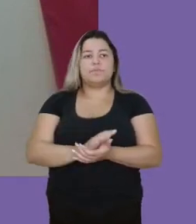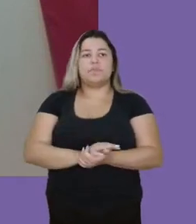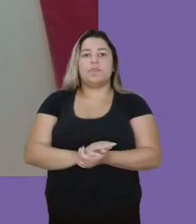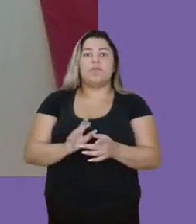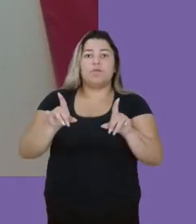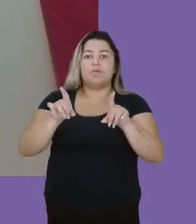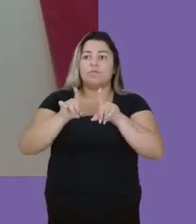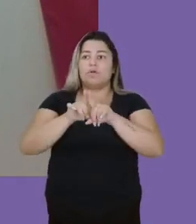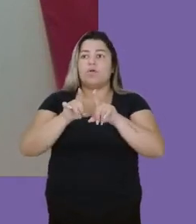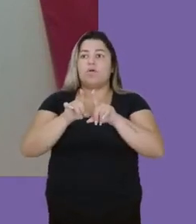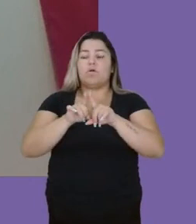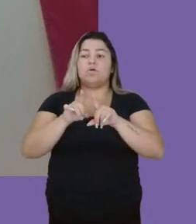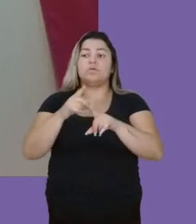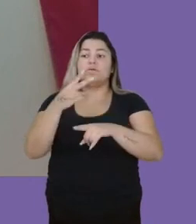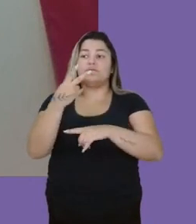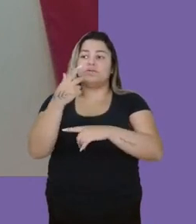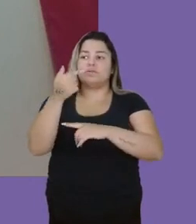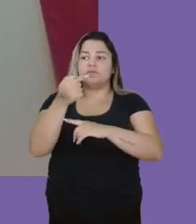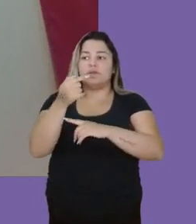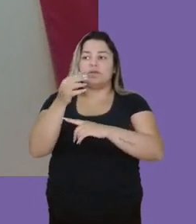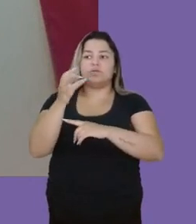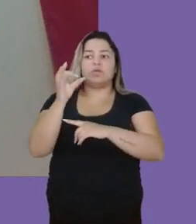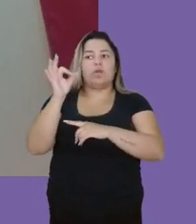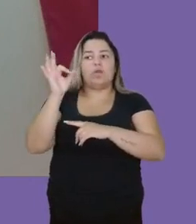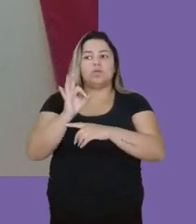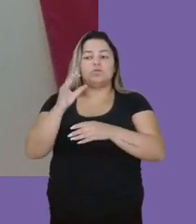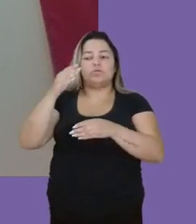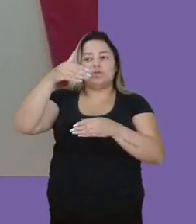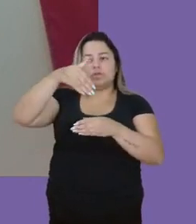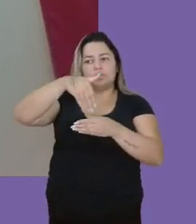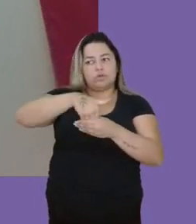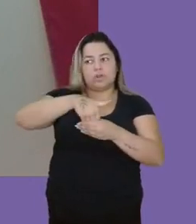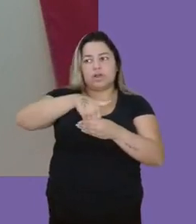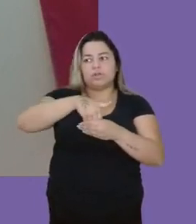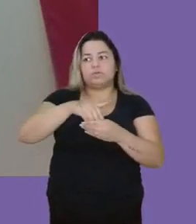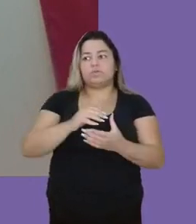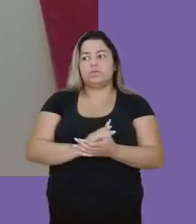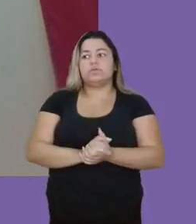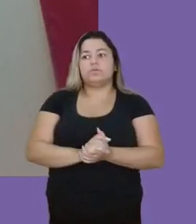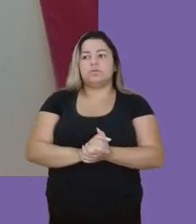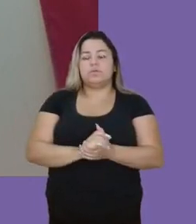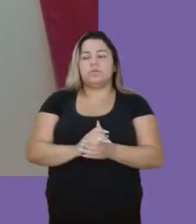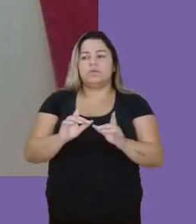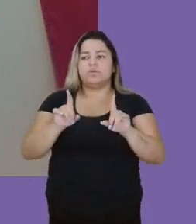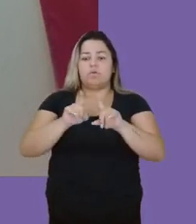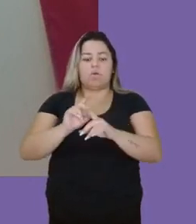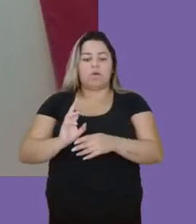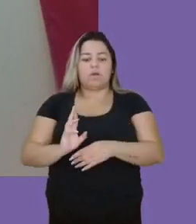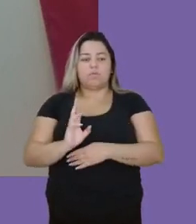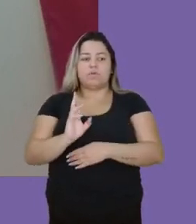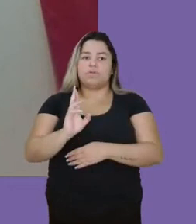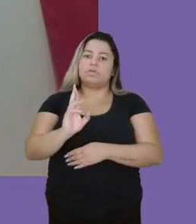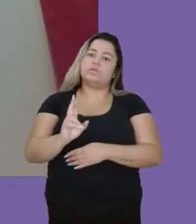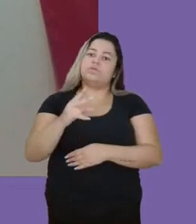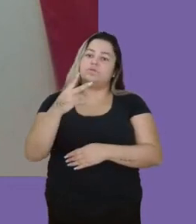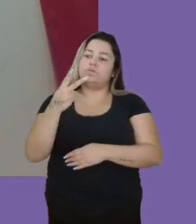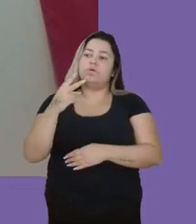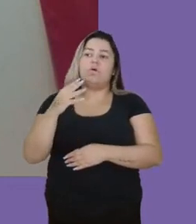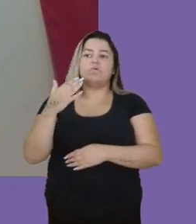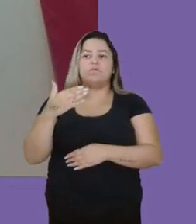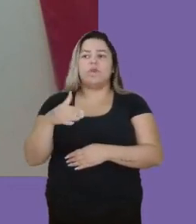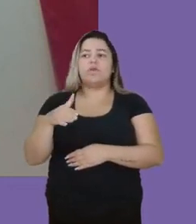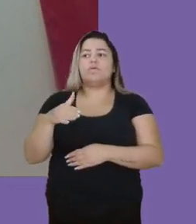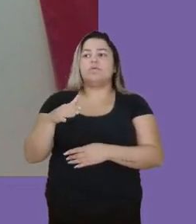corpo social, que são 27% do eleitorado, elas estão extremamente subrepresentadas, elas são